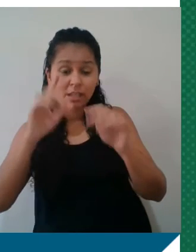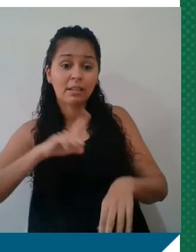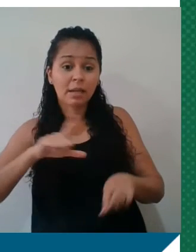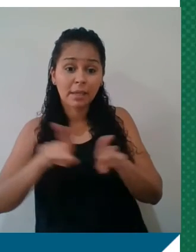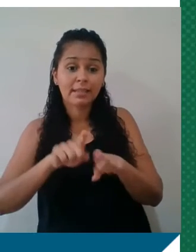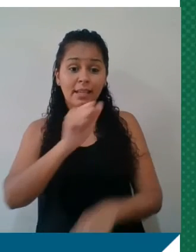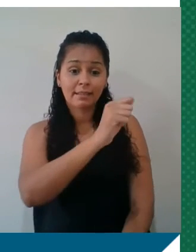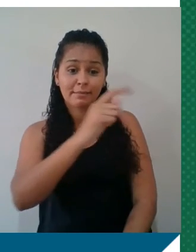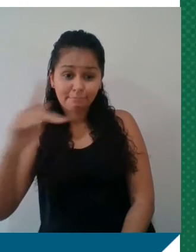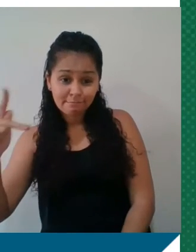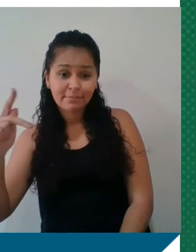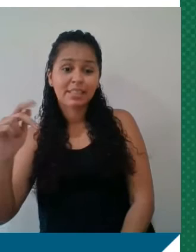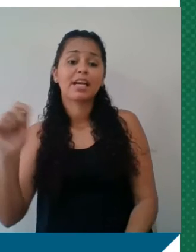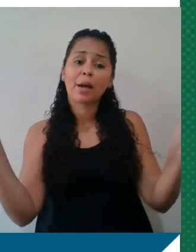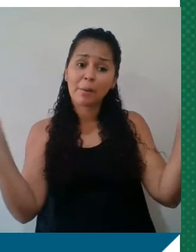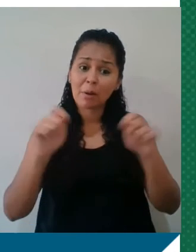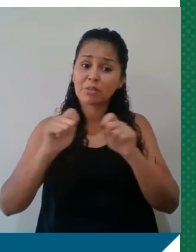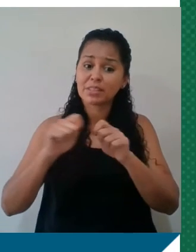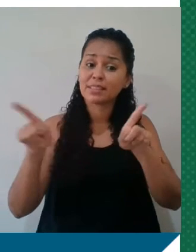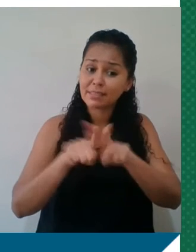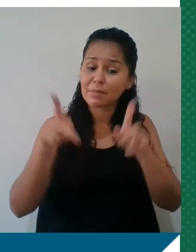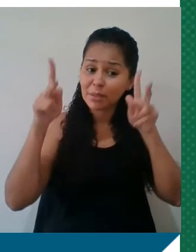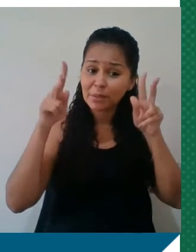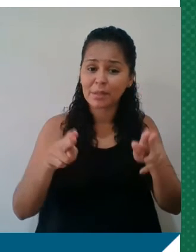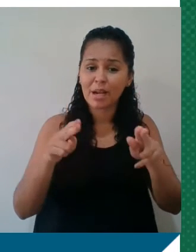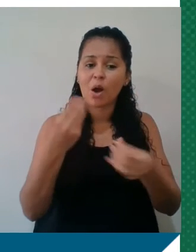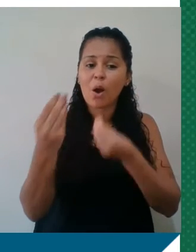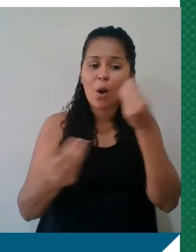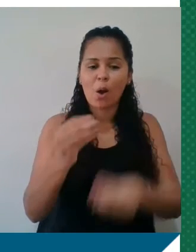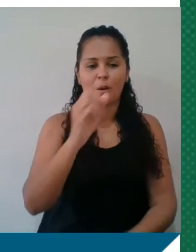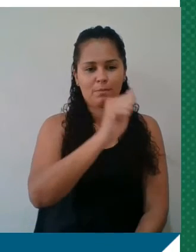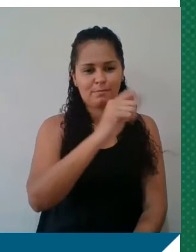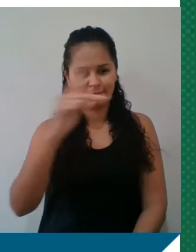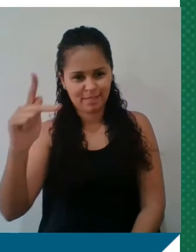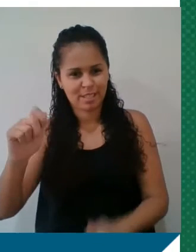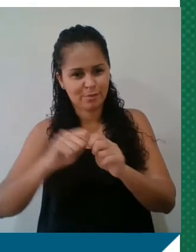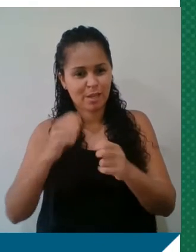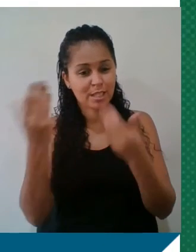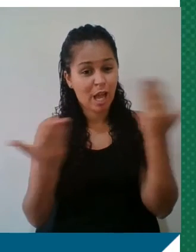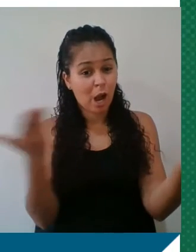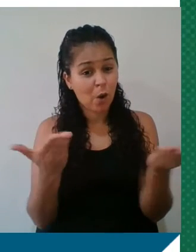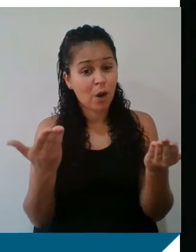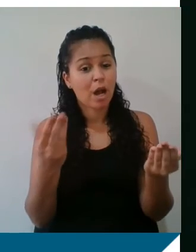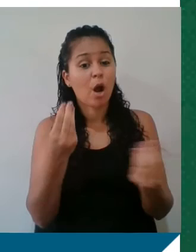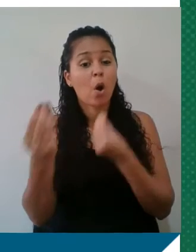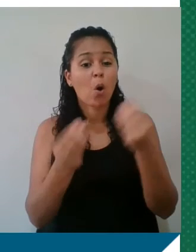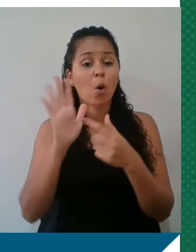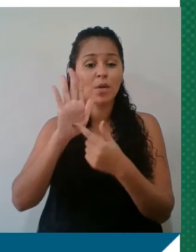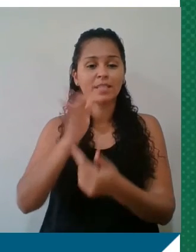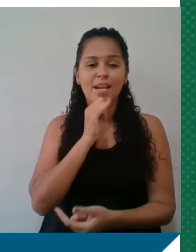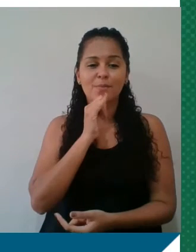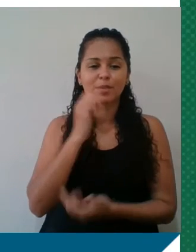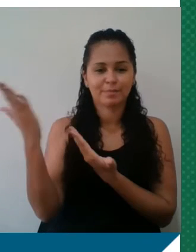alguns aplicativos no qual você monta esse flashcard, né? Então, o aplicativo ele faz exatamente como vai aparecer o exemplo para vocês. Você